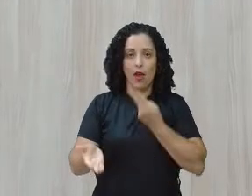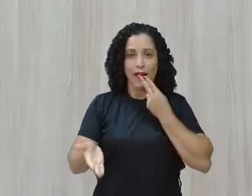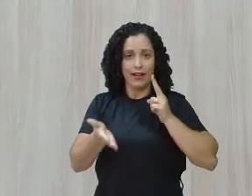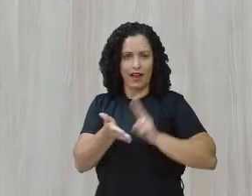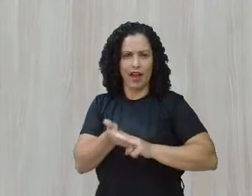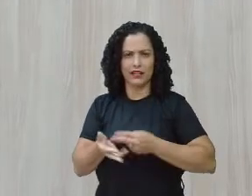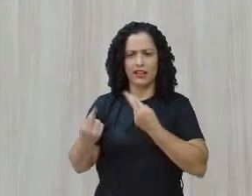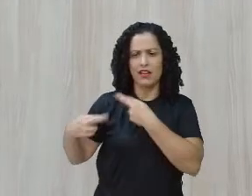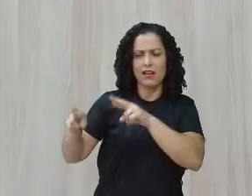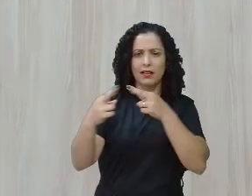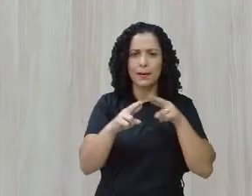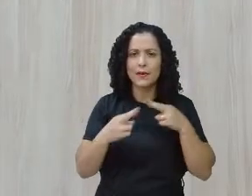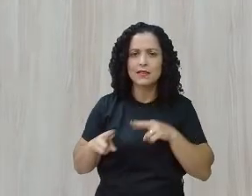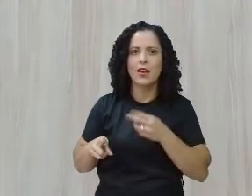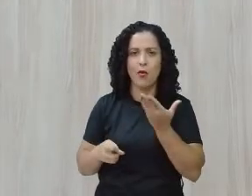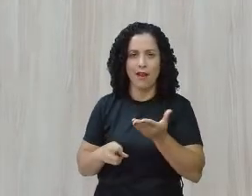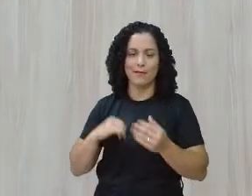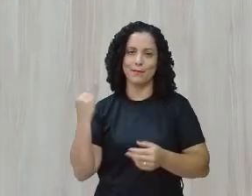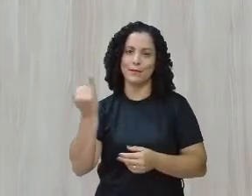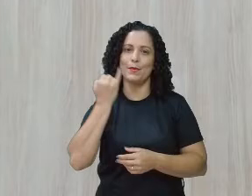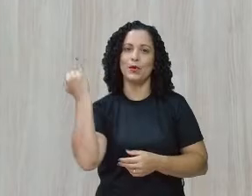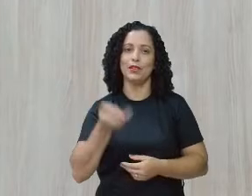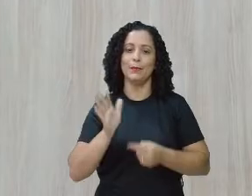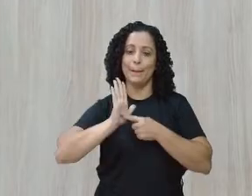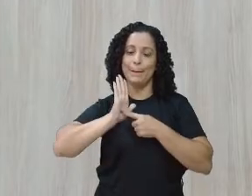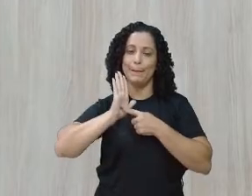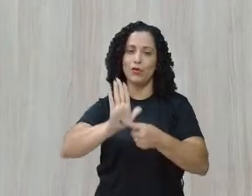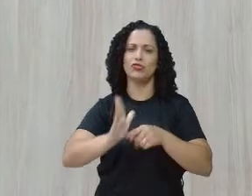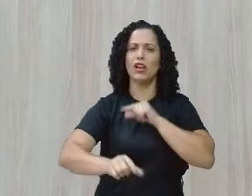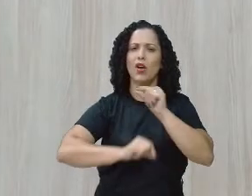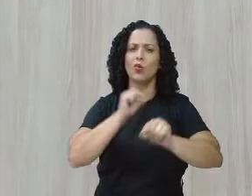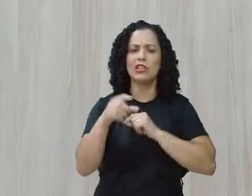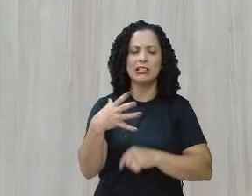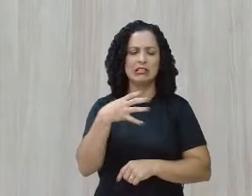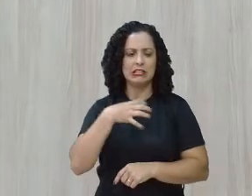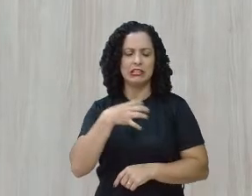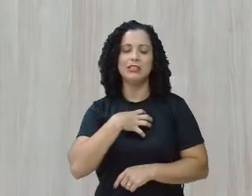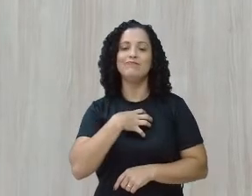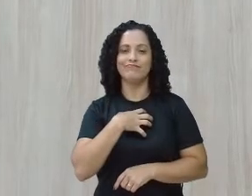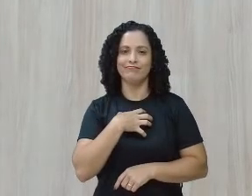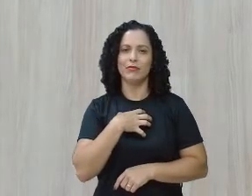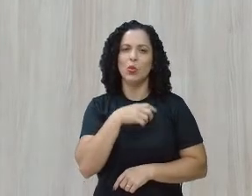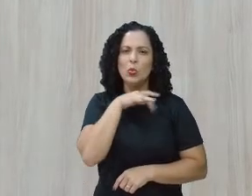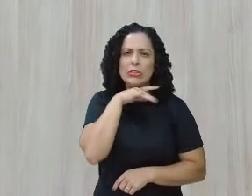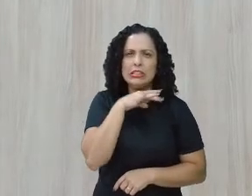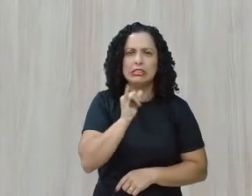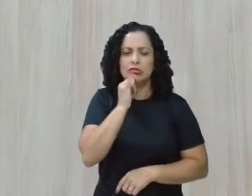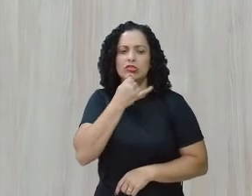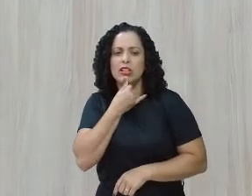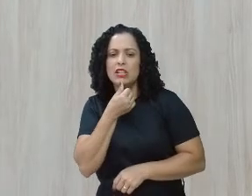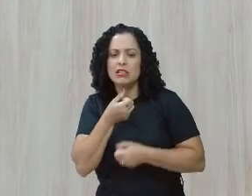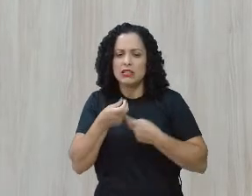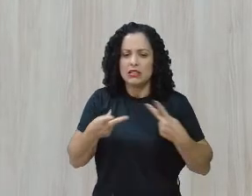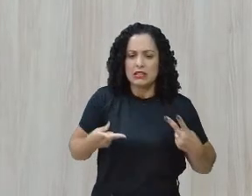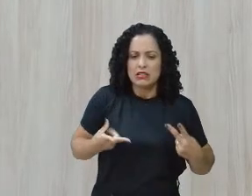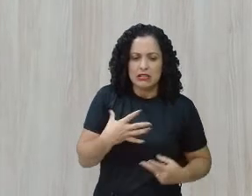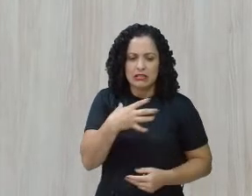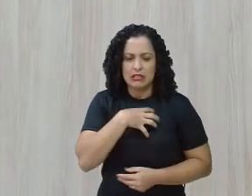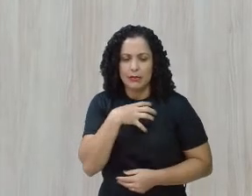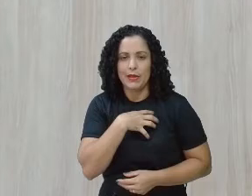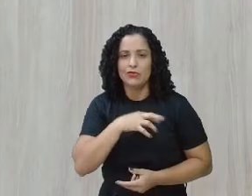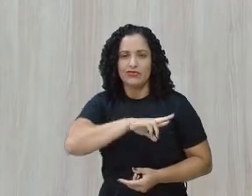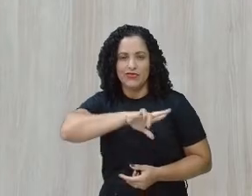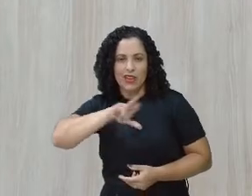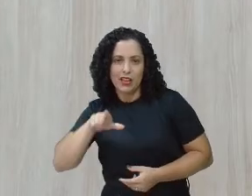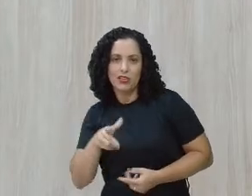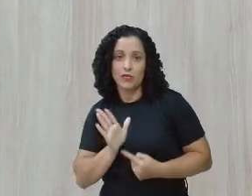reclamação, ela serve para isso, para externar o seu inconformismo, a sua tristeza com determinada situação e